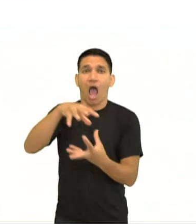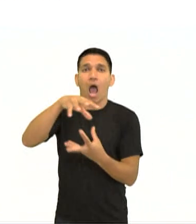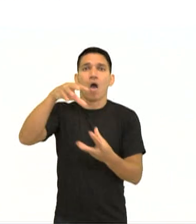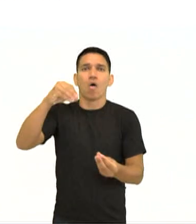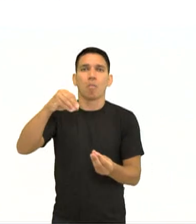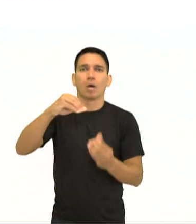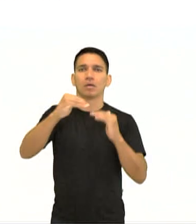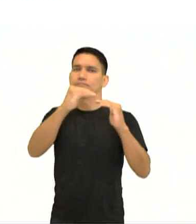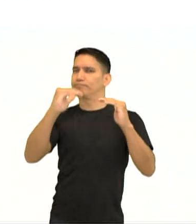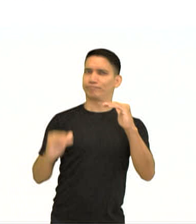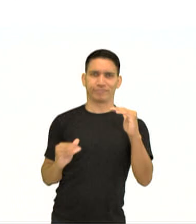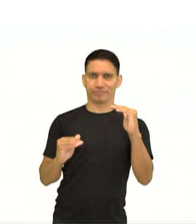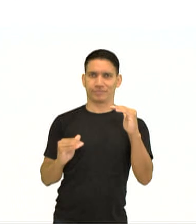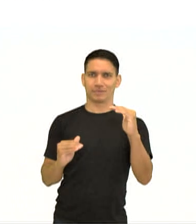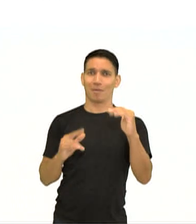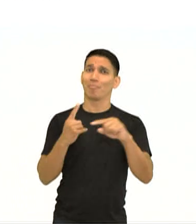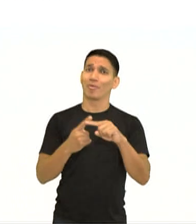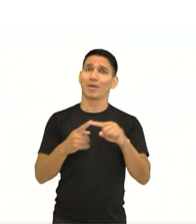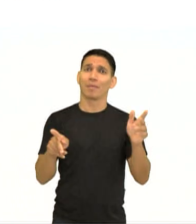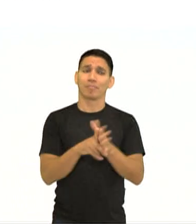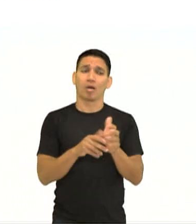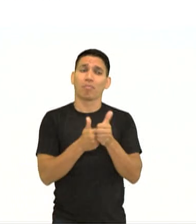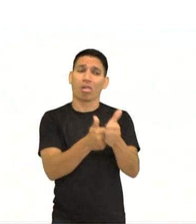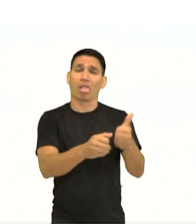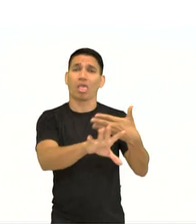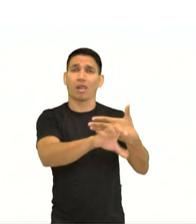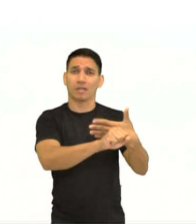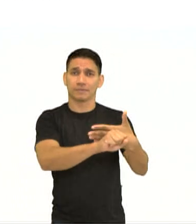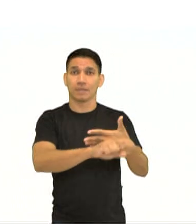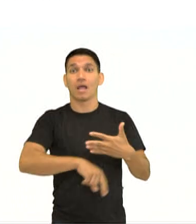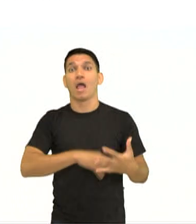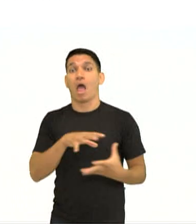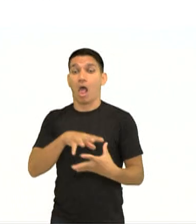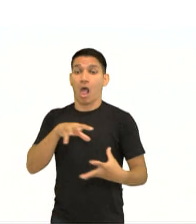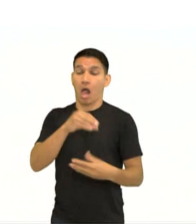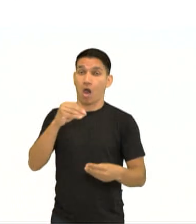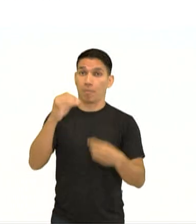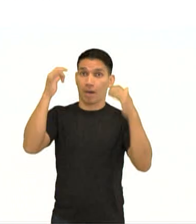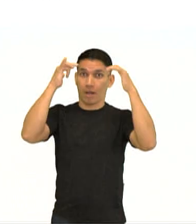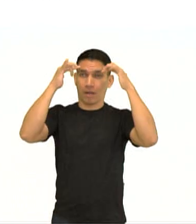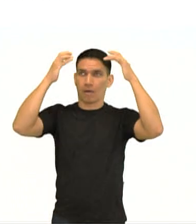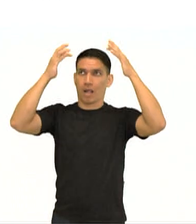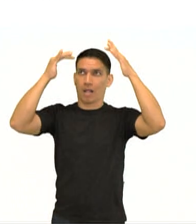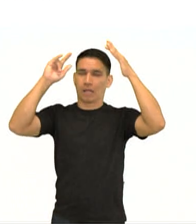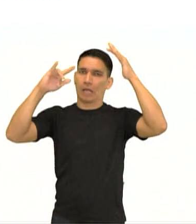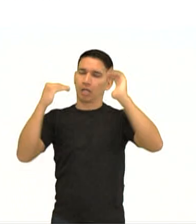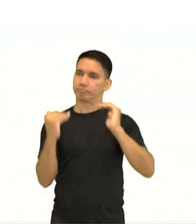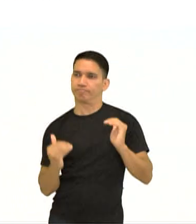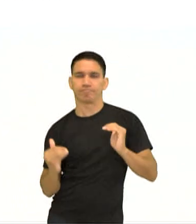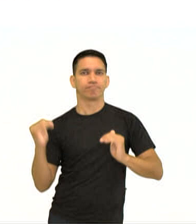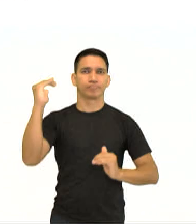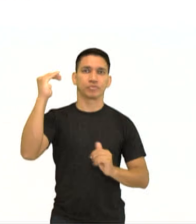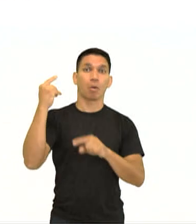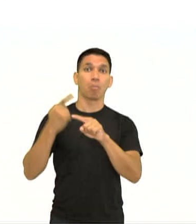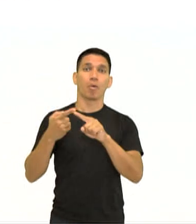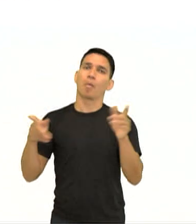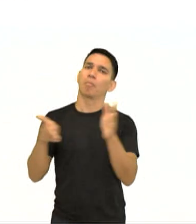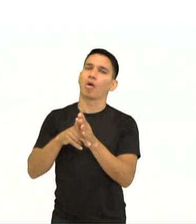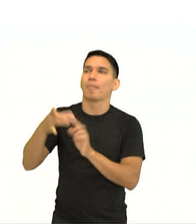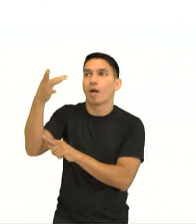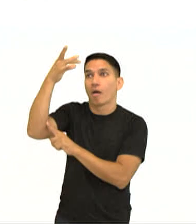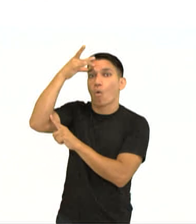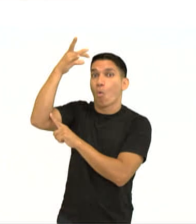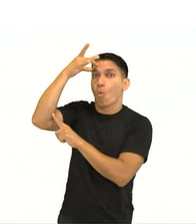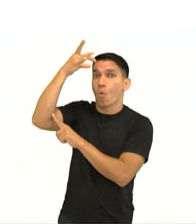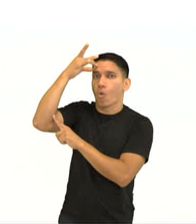se guia pelos sentidos, tá? Enquanto a alma racional é a alma superior, pois ela se guia pela consciência, pela